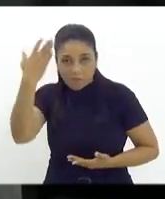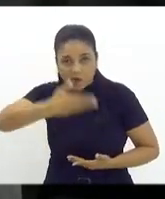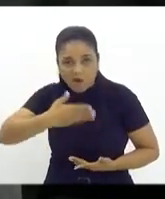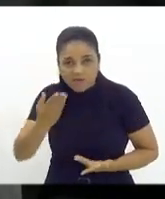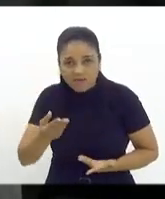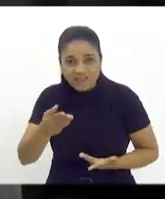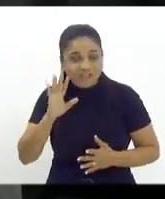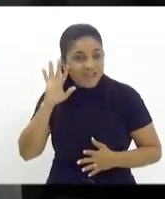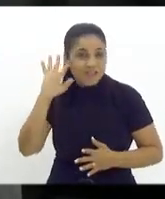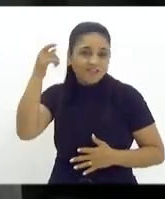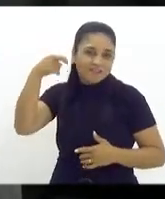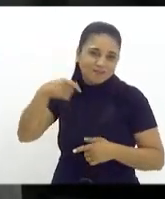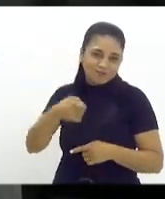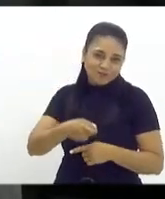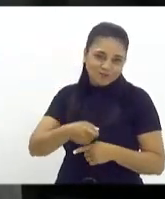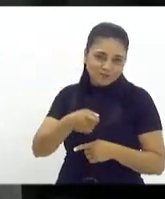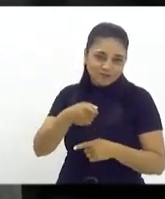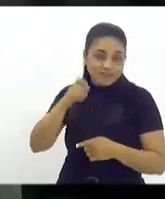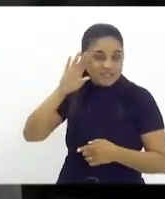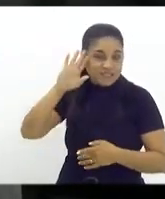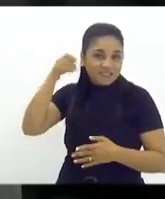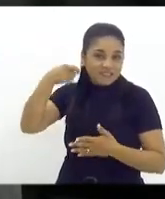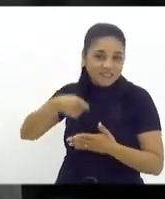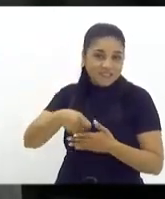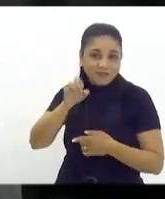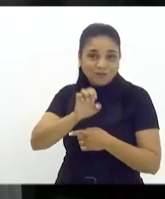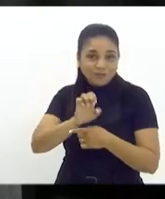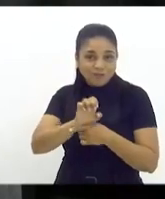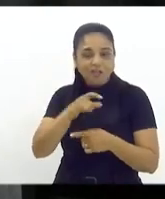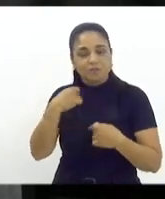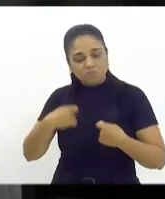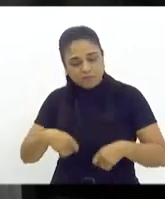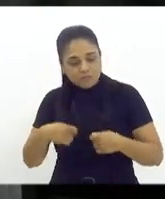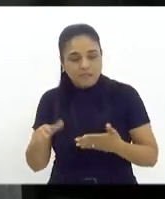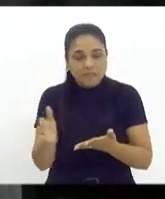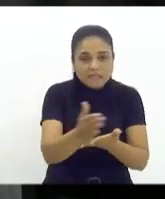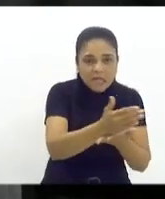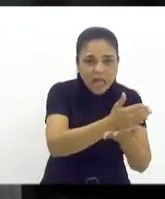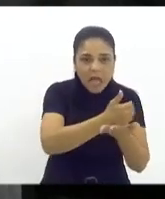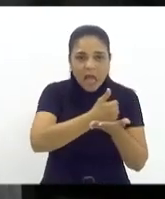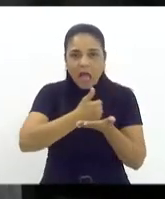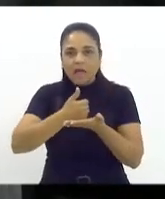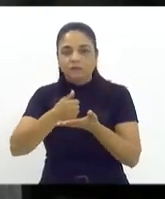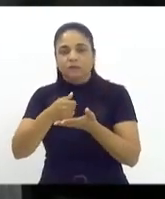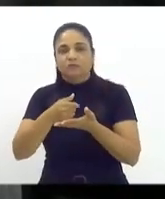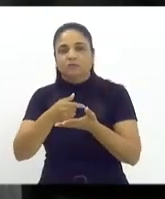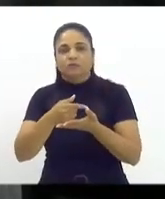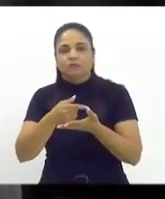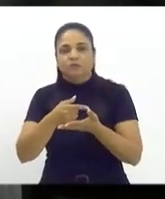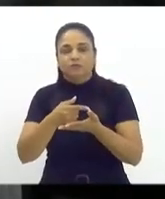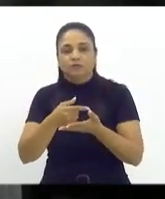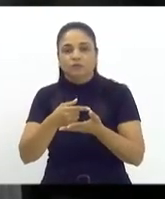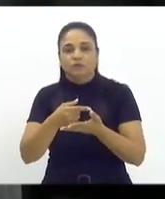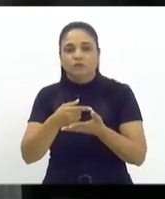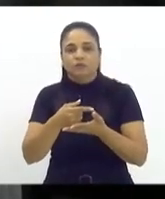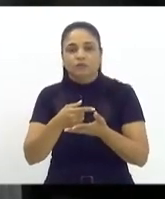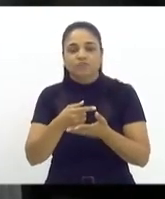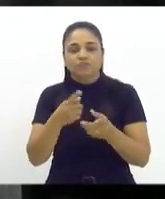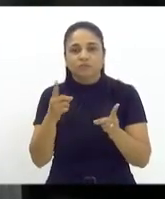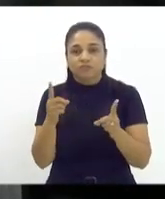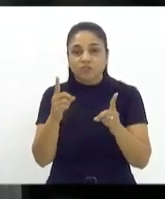do Estado o estado deveria ter dados diagnósticos que comprovasse aquilo que a gente vê no nosso dia a dia